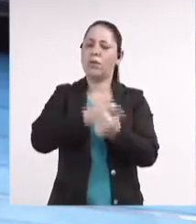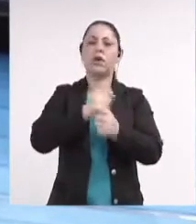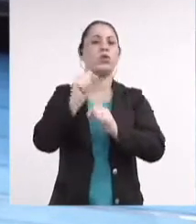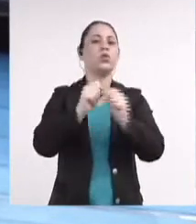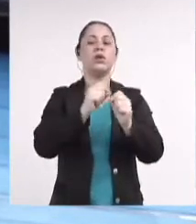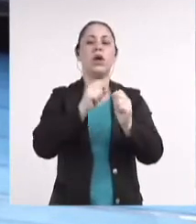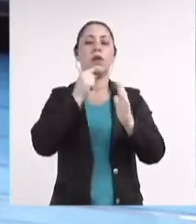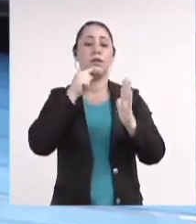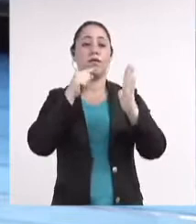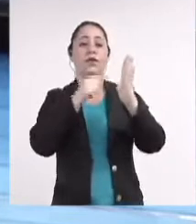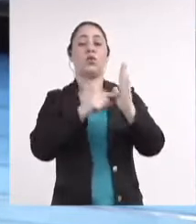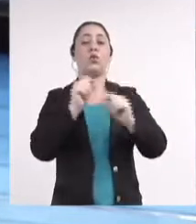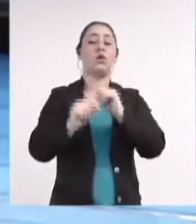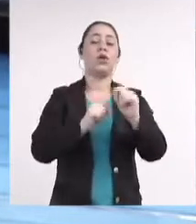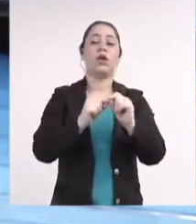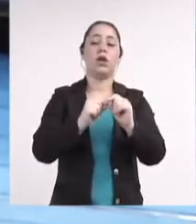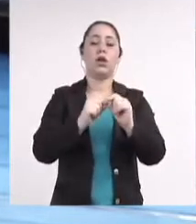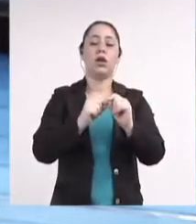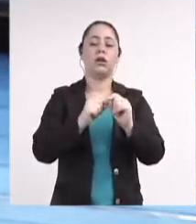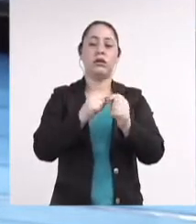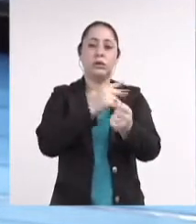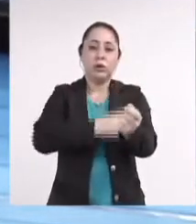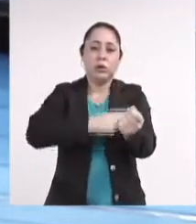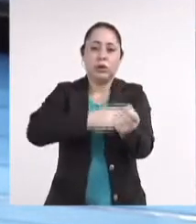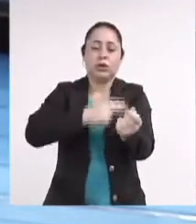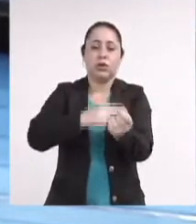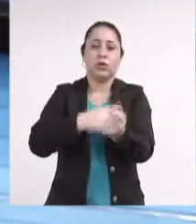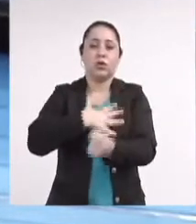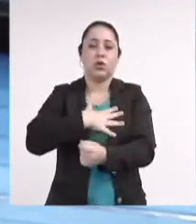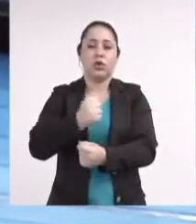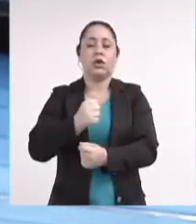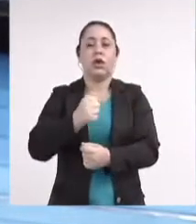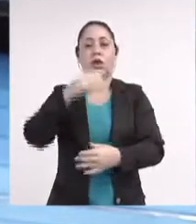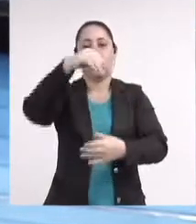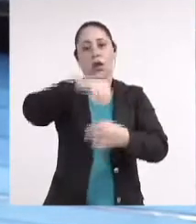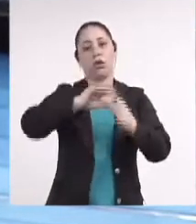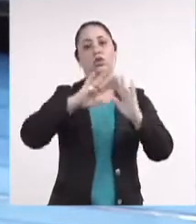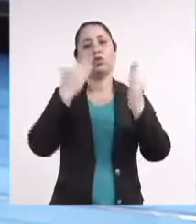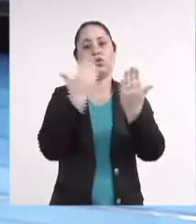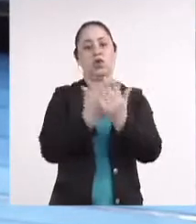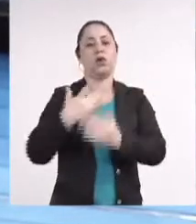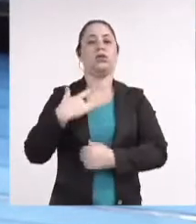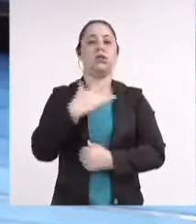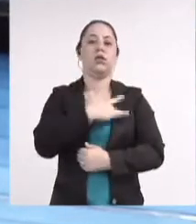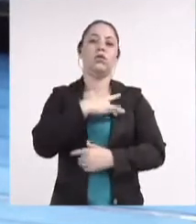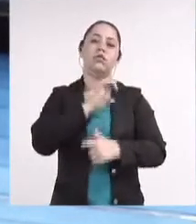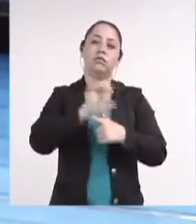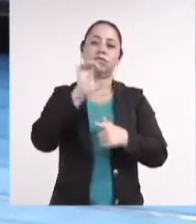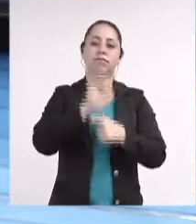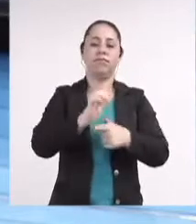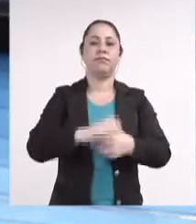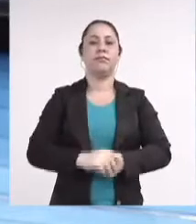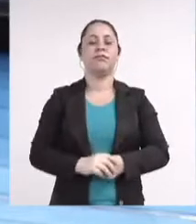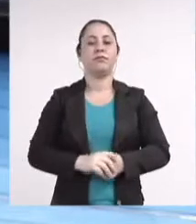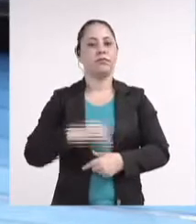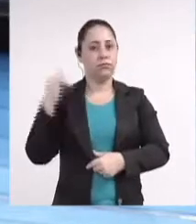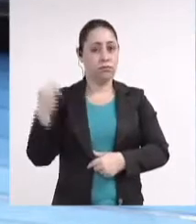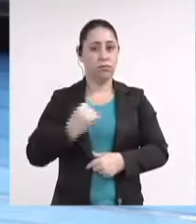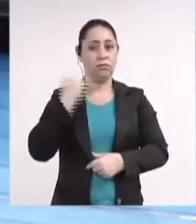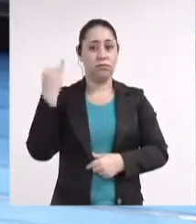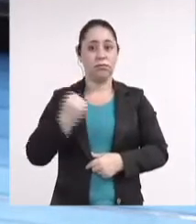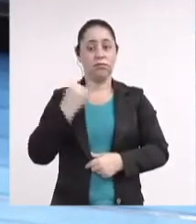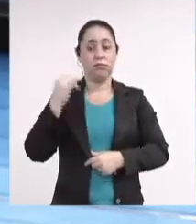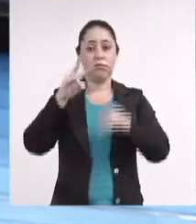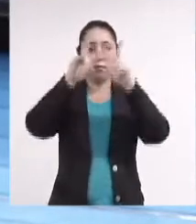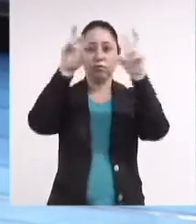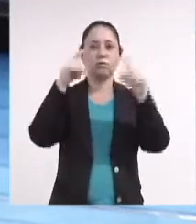notificação de tentativas de suicídio e automutilação nas unidades de educação e saúde do Estado. A importância dessa